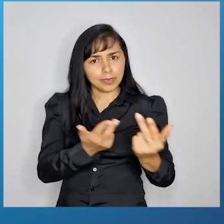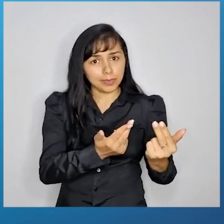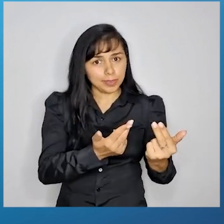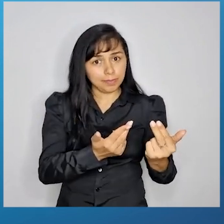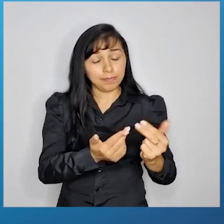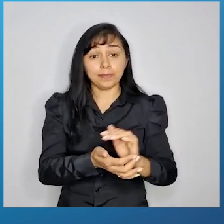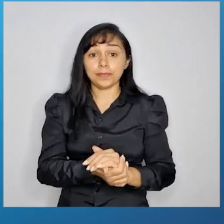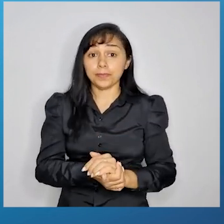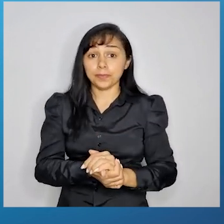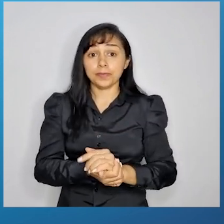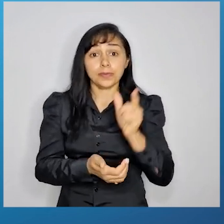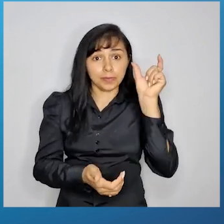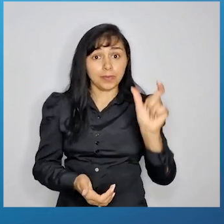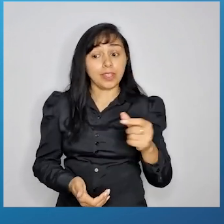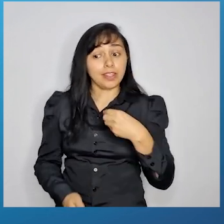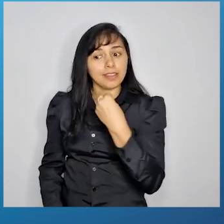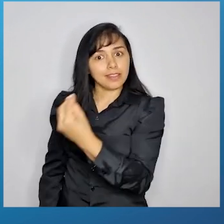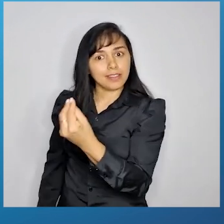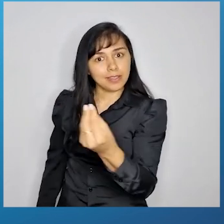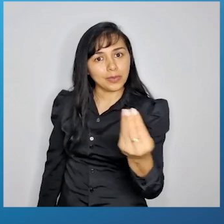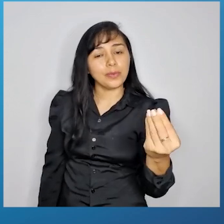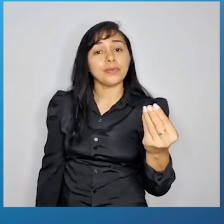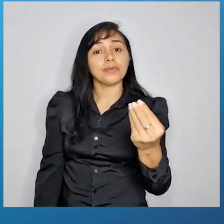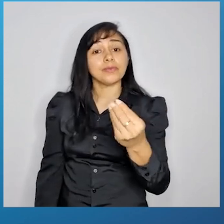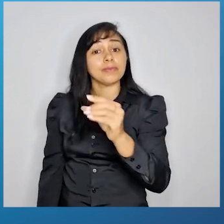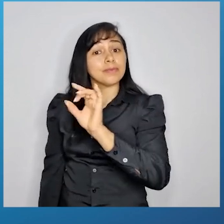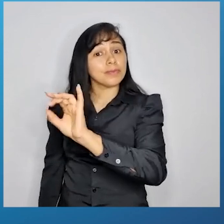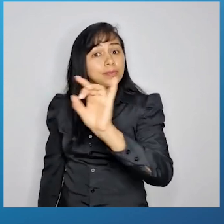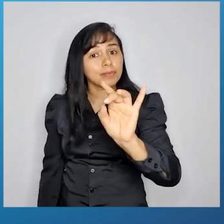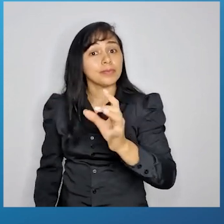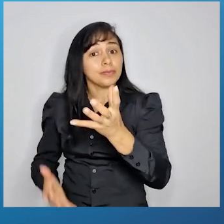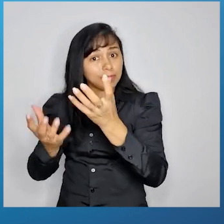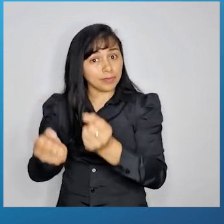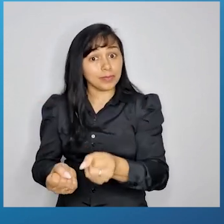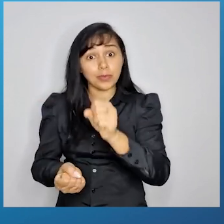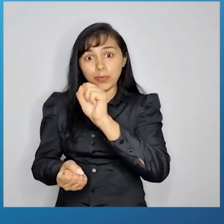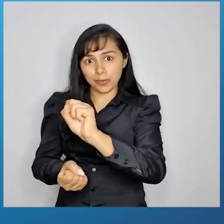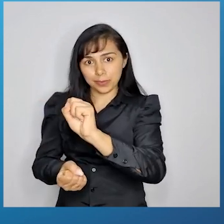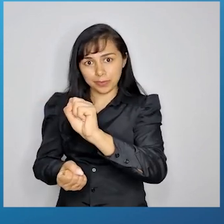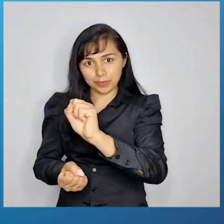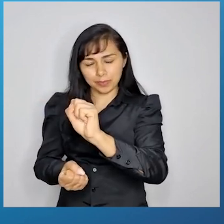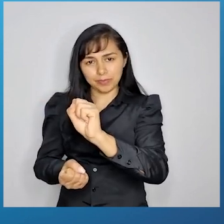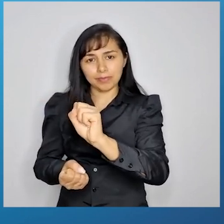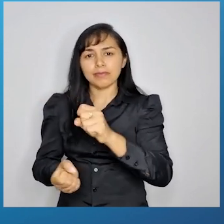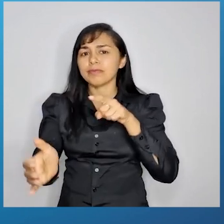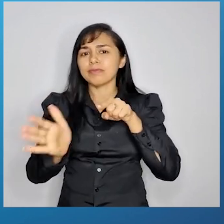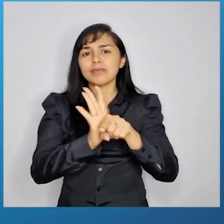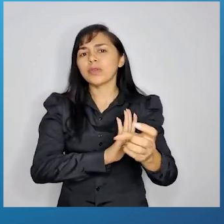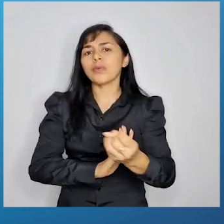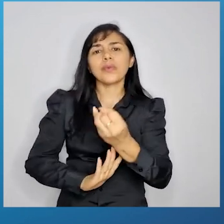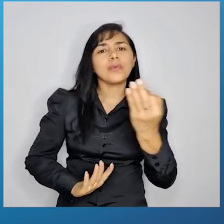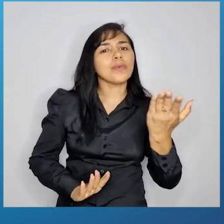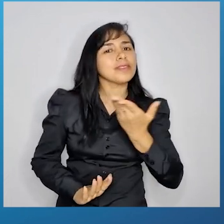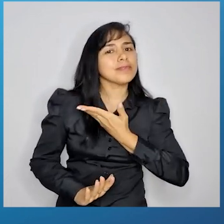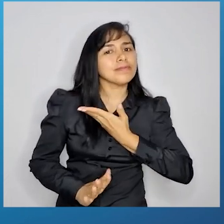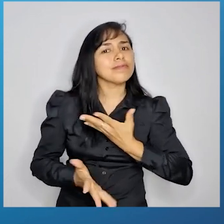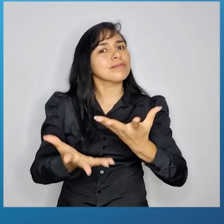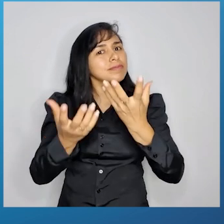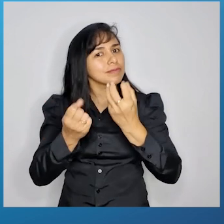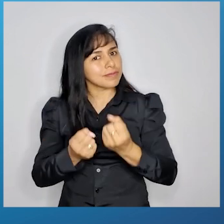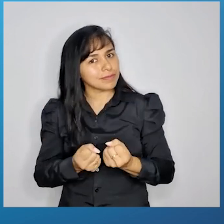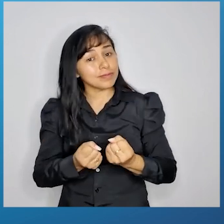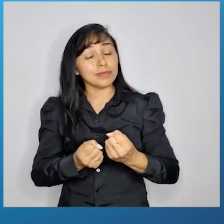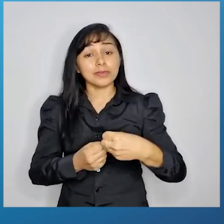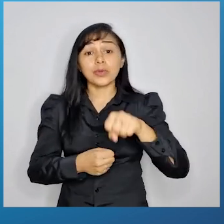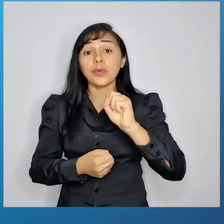de seus amigos. Quantos amigos receberam as figurinhas? Então, vocês observem que aqui nós temos